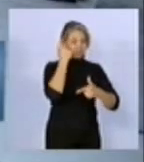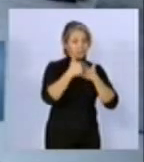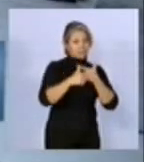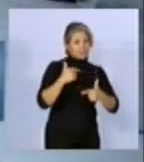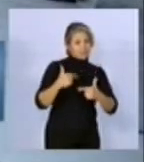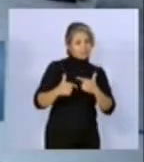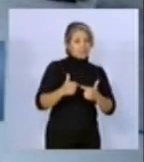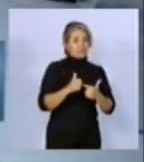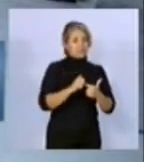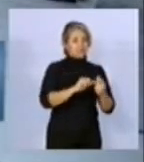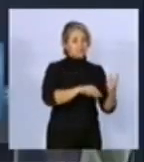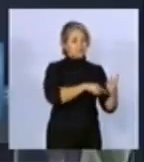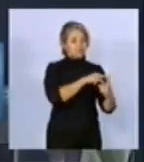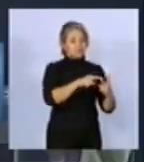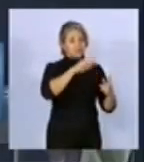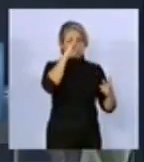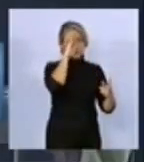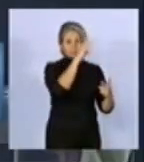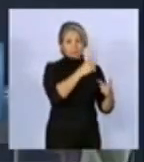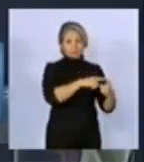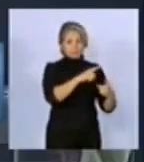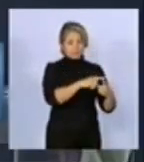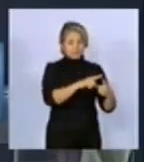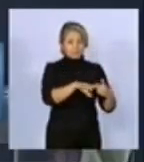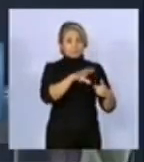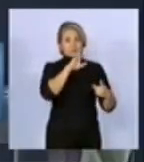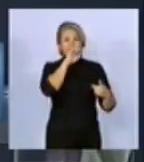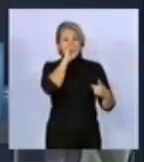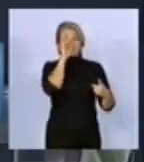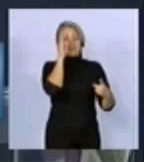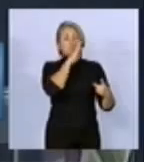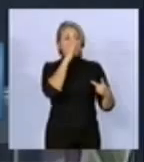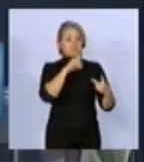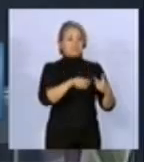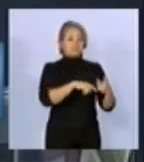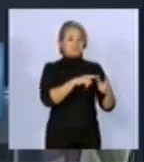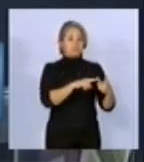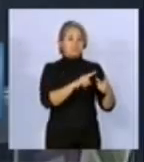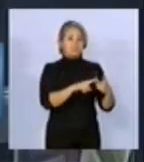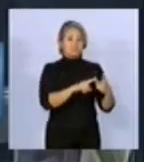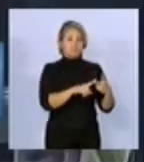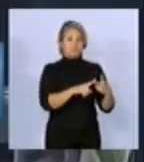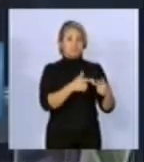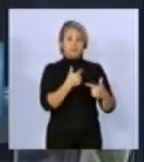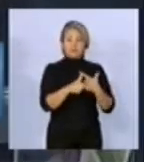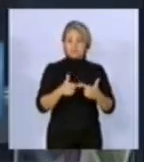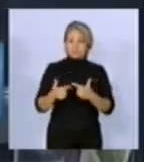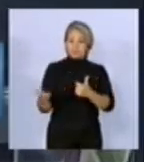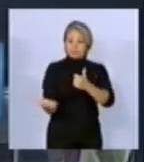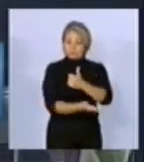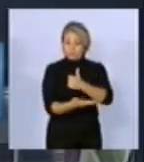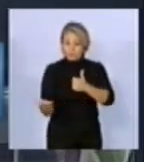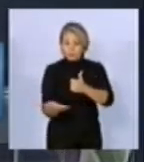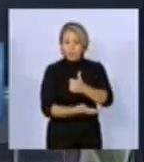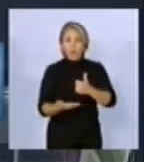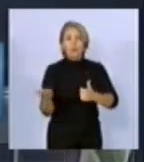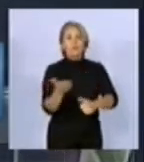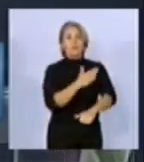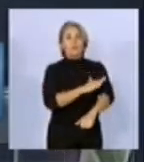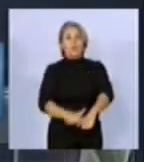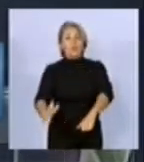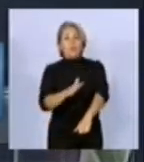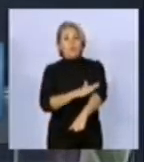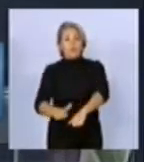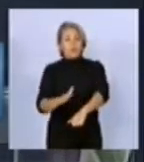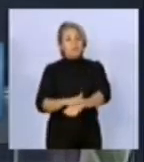dois principais aspectos a poeira respirável a sílica livre Cristalina na atividade de corte manual de queima